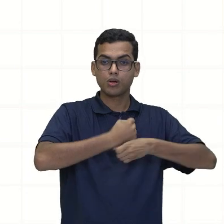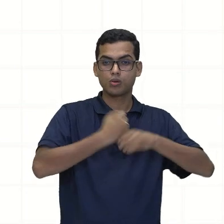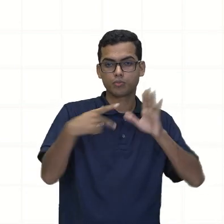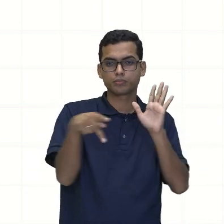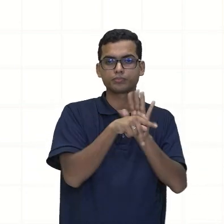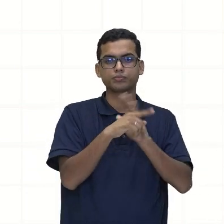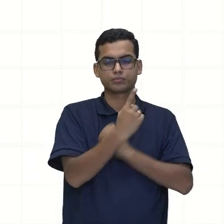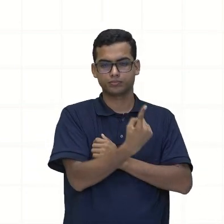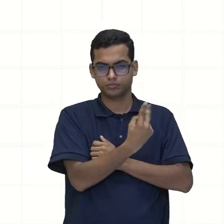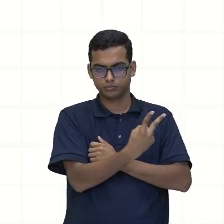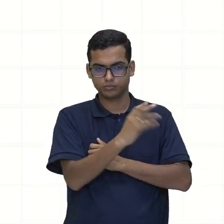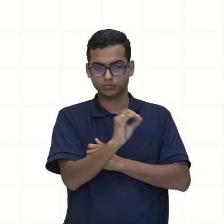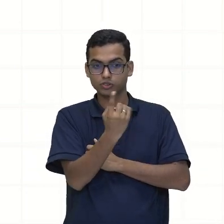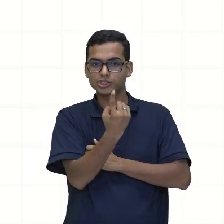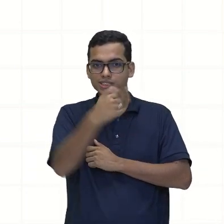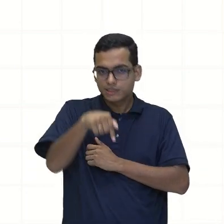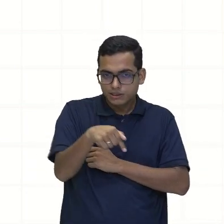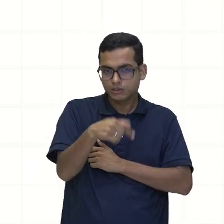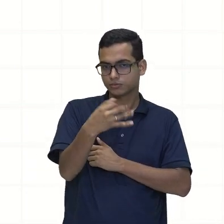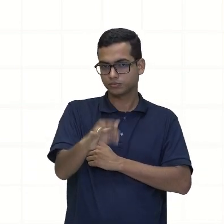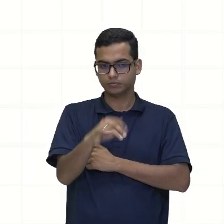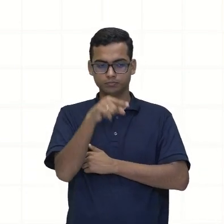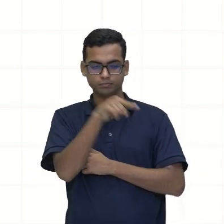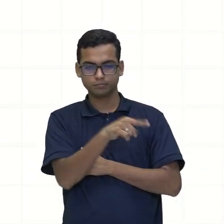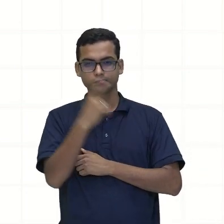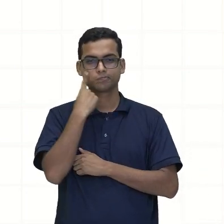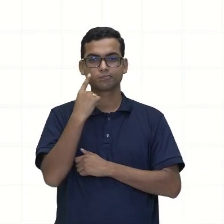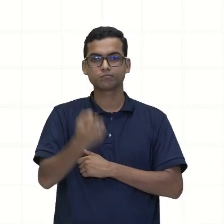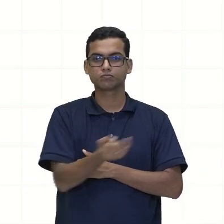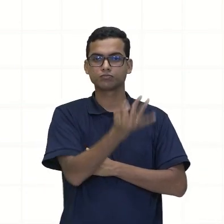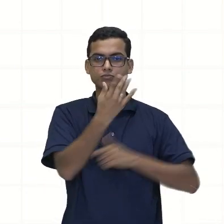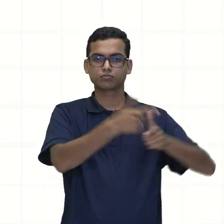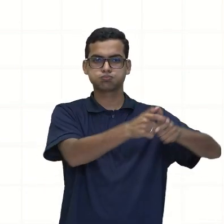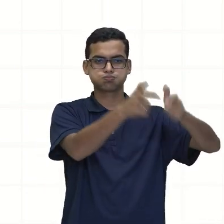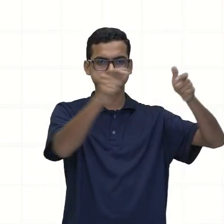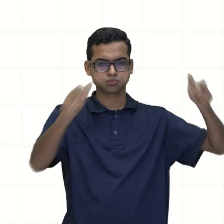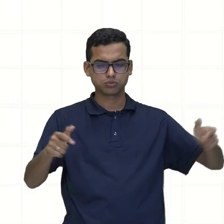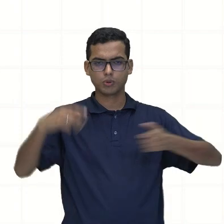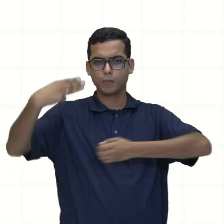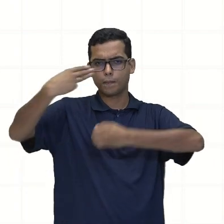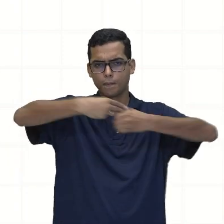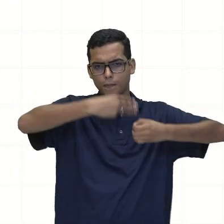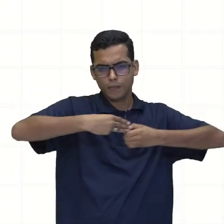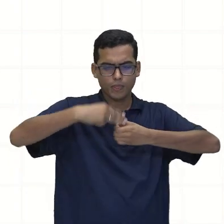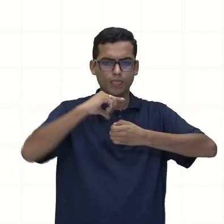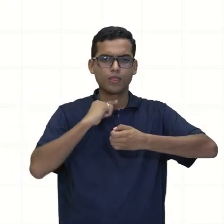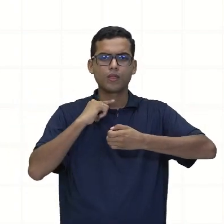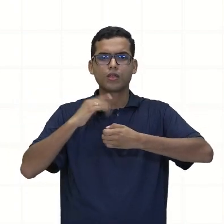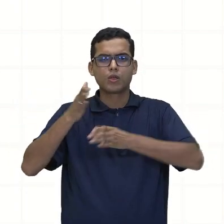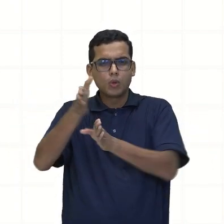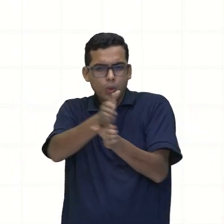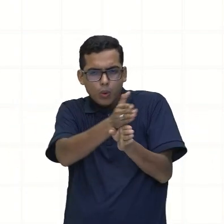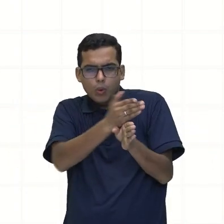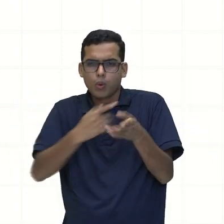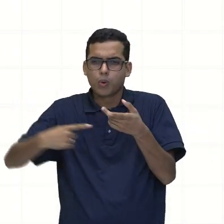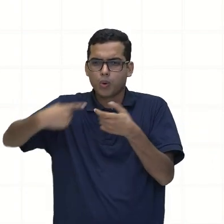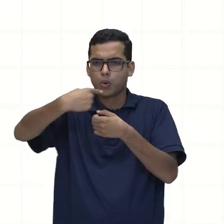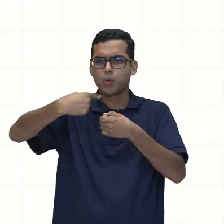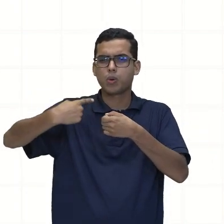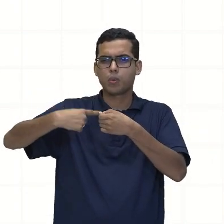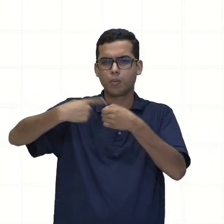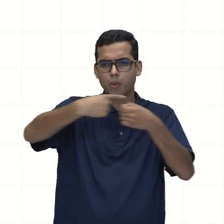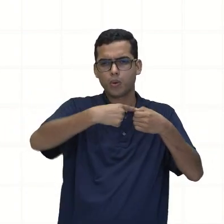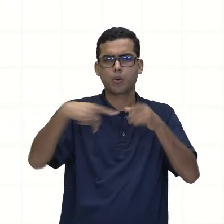5.570 municípios. Então, aí nós temos o limite municipal, né, o limite desses